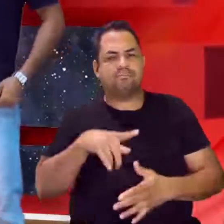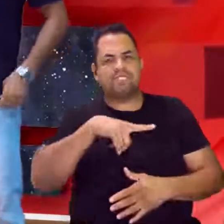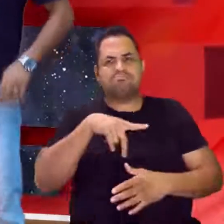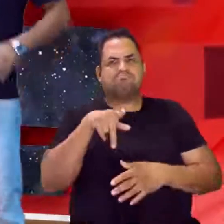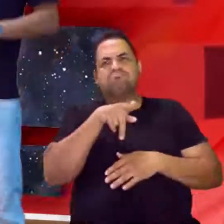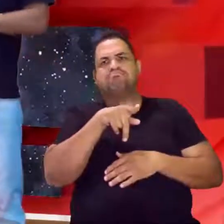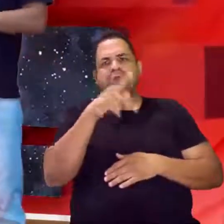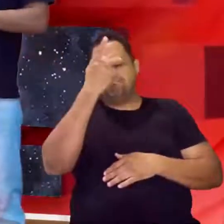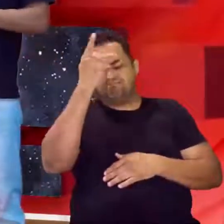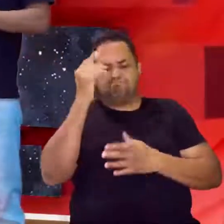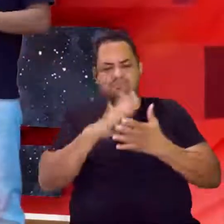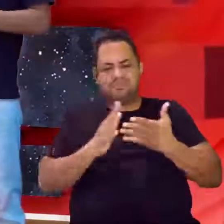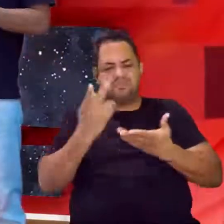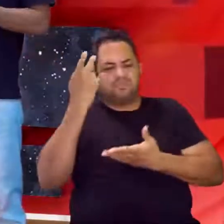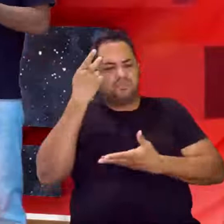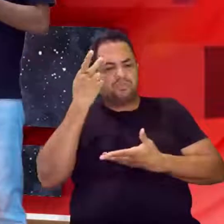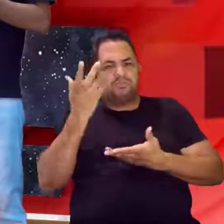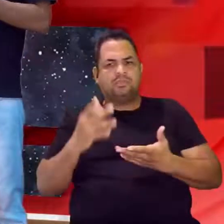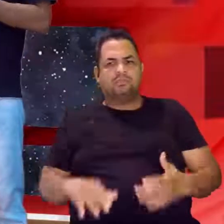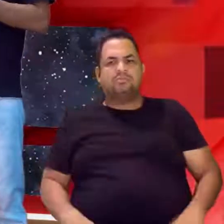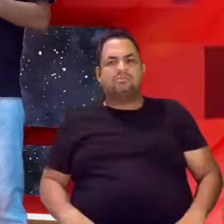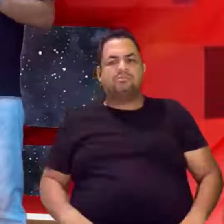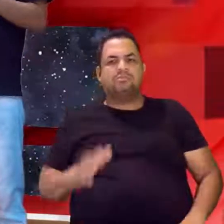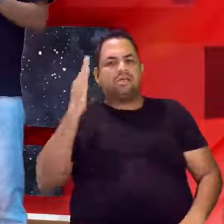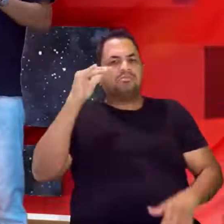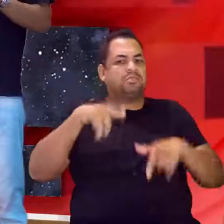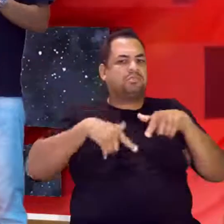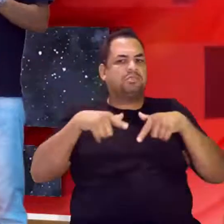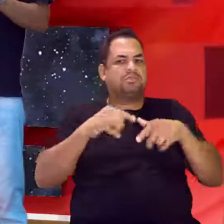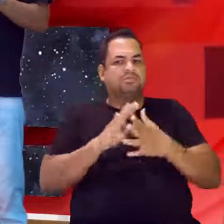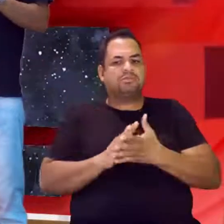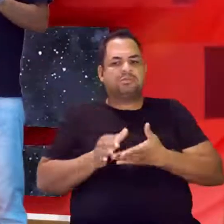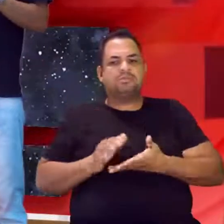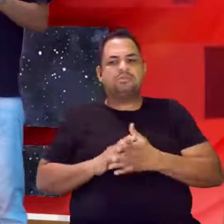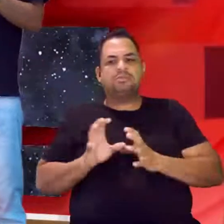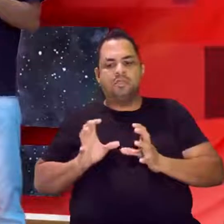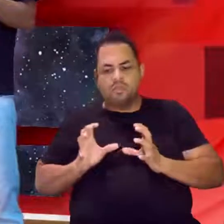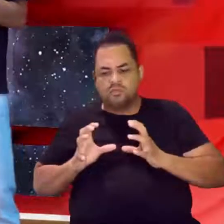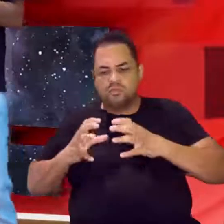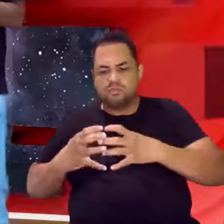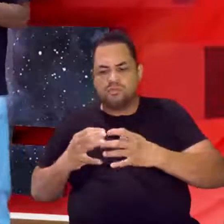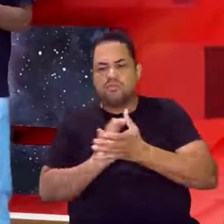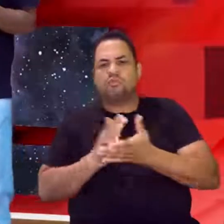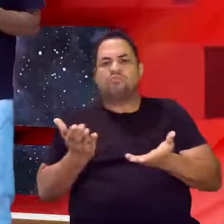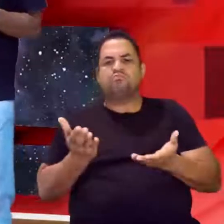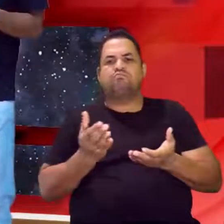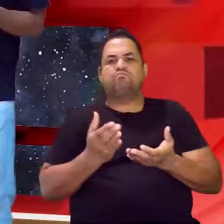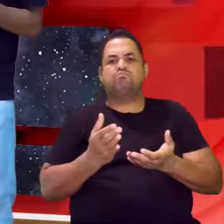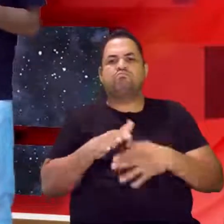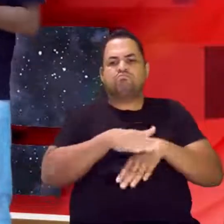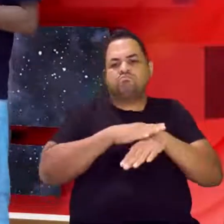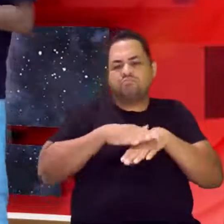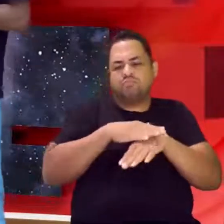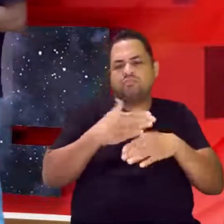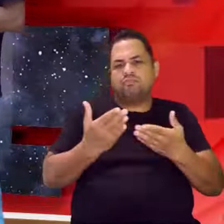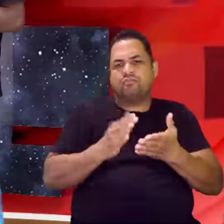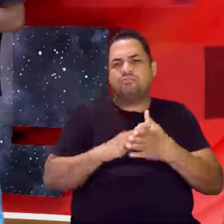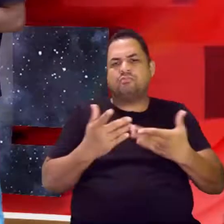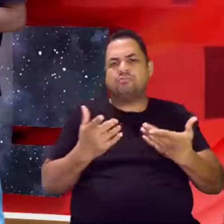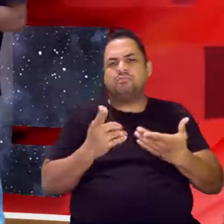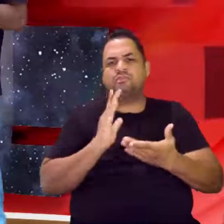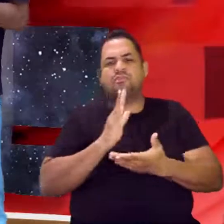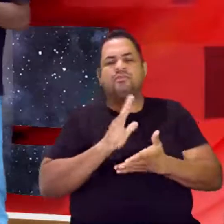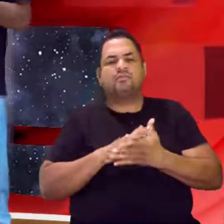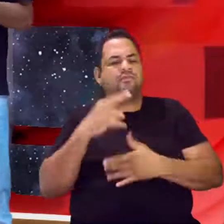com a situação. Isso é individual, é de cada um. E essa roda de conversa é muito importante porque ela já foi pensada para o novo